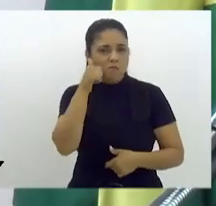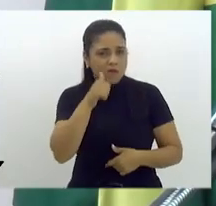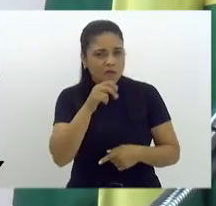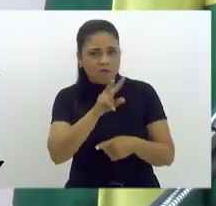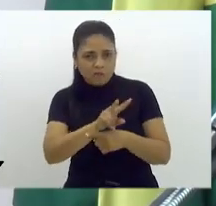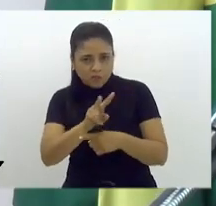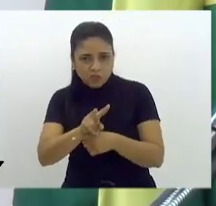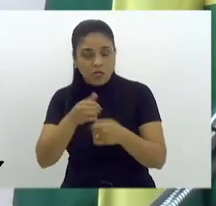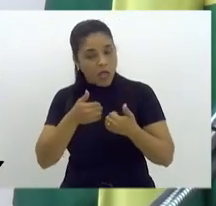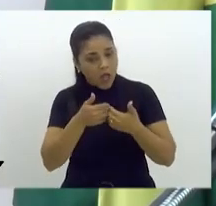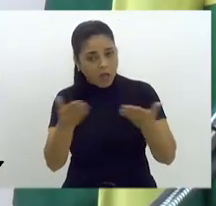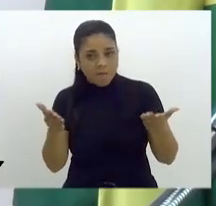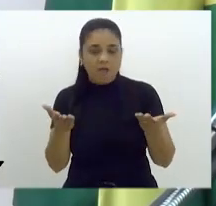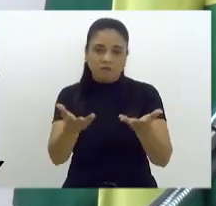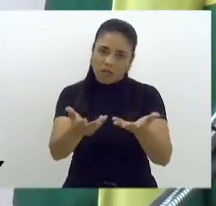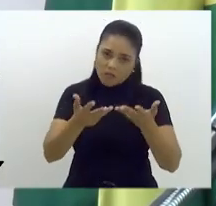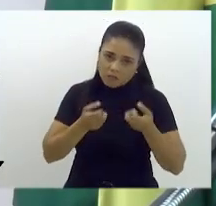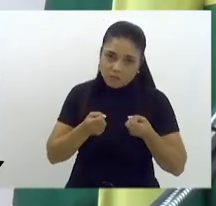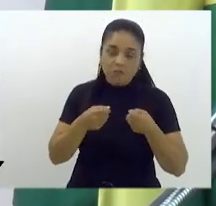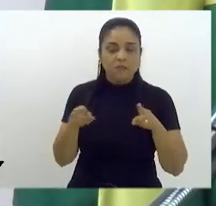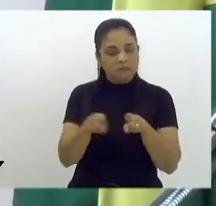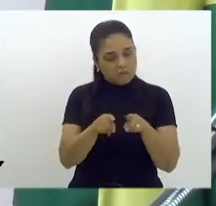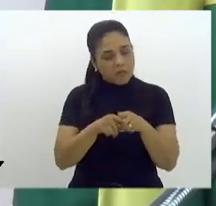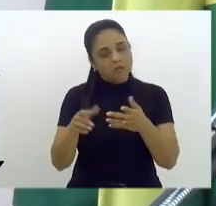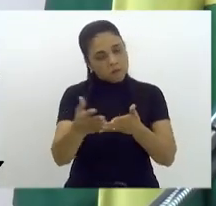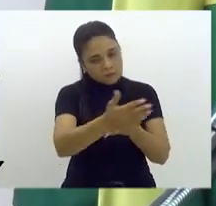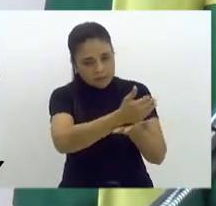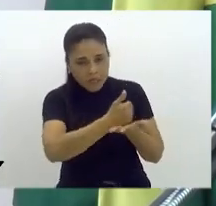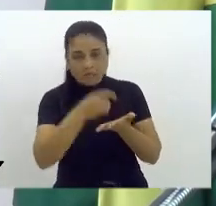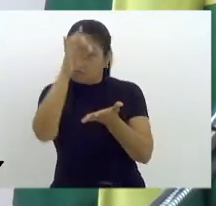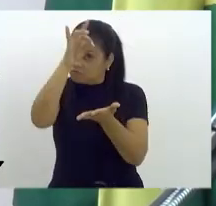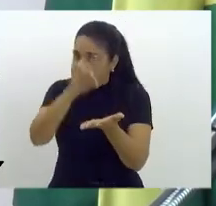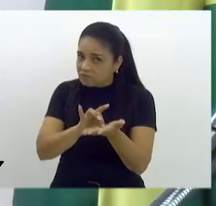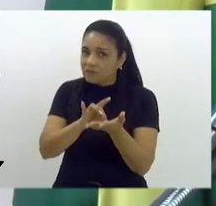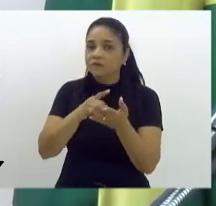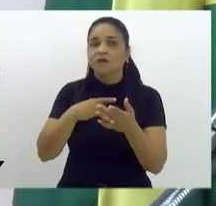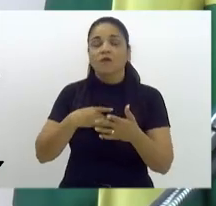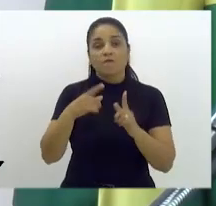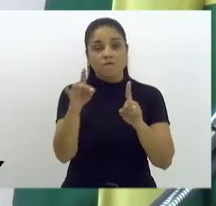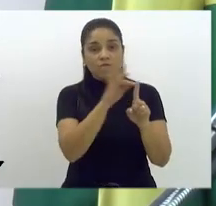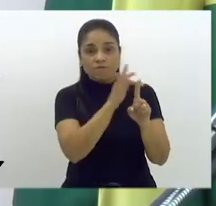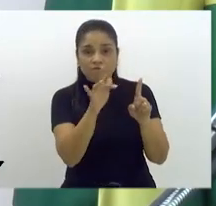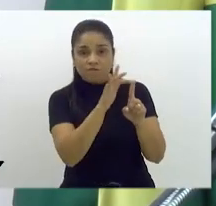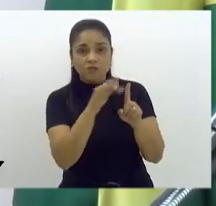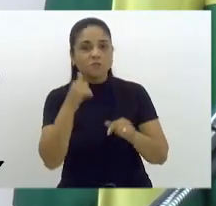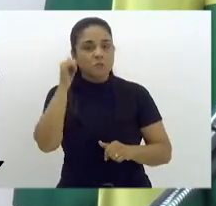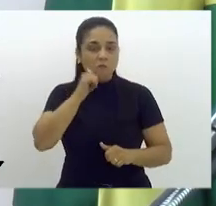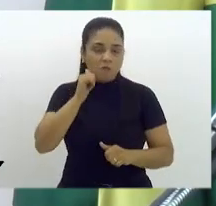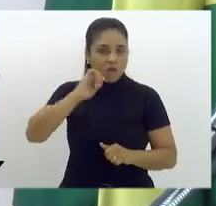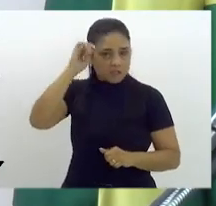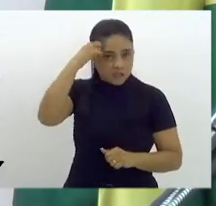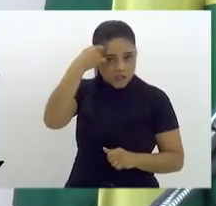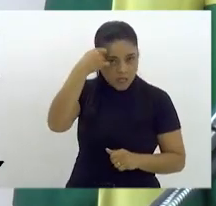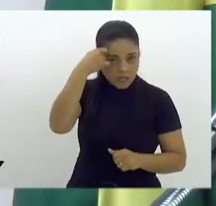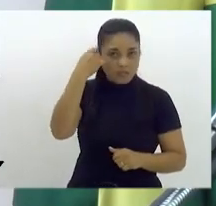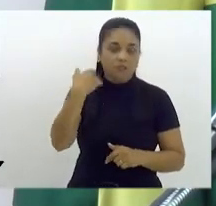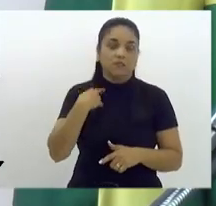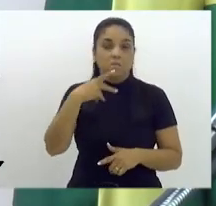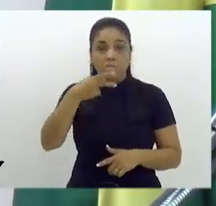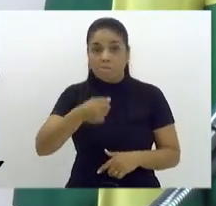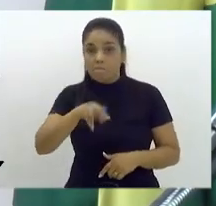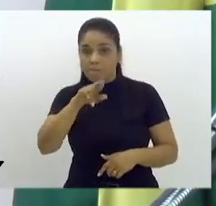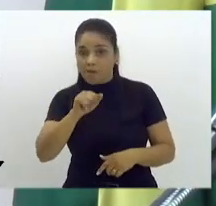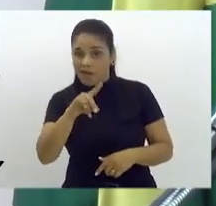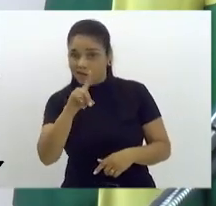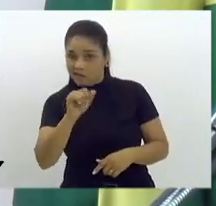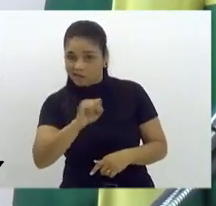mas temos que jogar também os dados reais as maiores vítimas são mulheres negras e parte porque nós somos mais de 60% da população e as maiores usuários